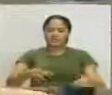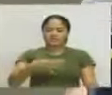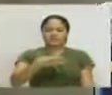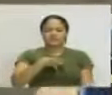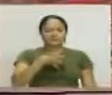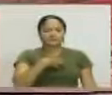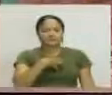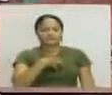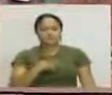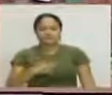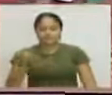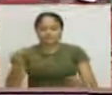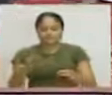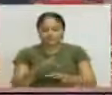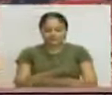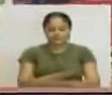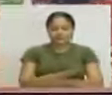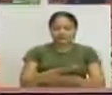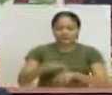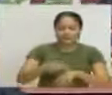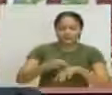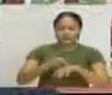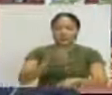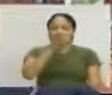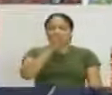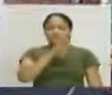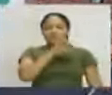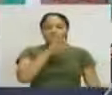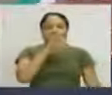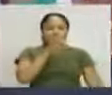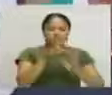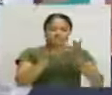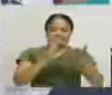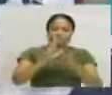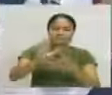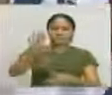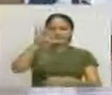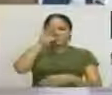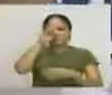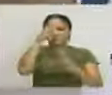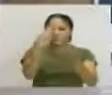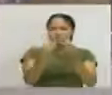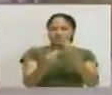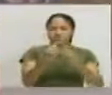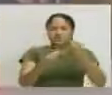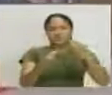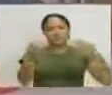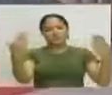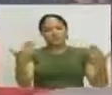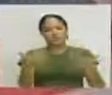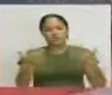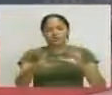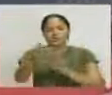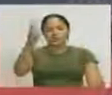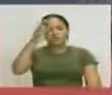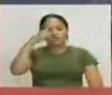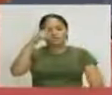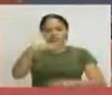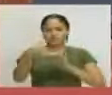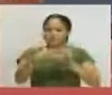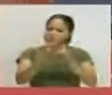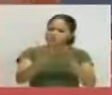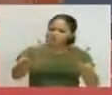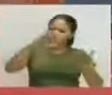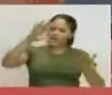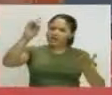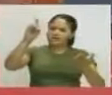Completar na carne o sacrifício de Cristo, num dia como hoje, refletir esta palavra à luz da celebração da independência do